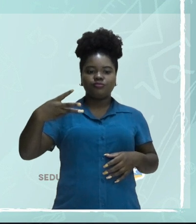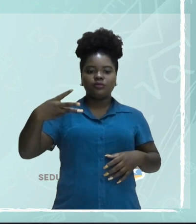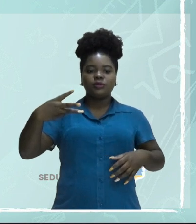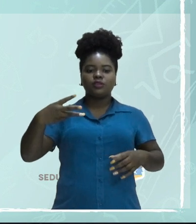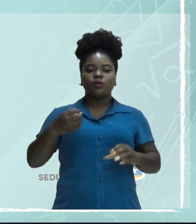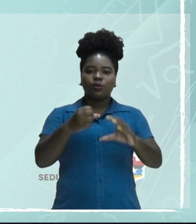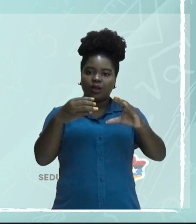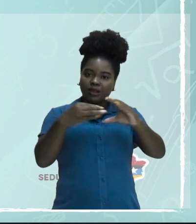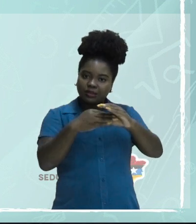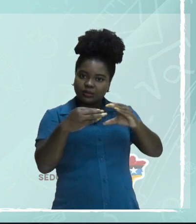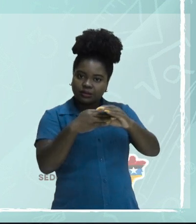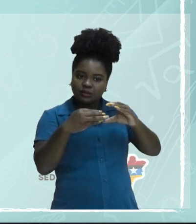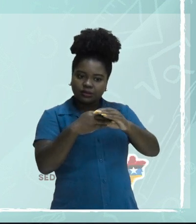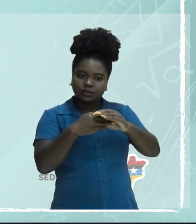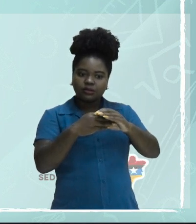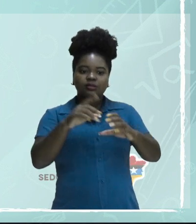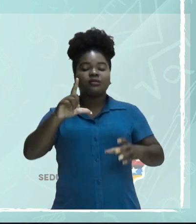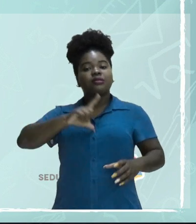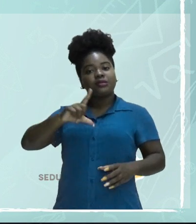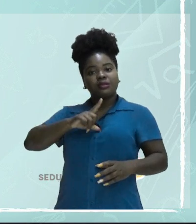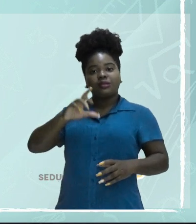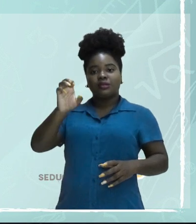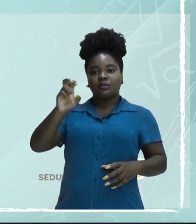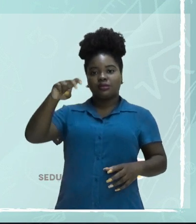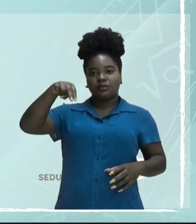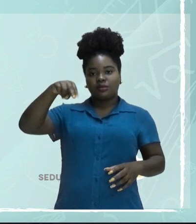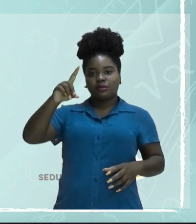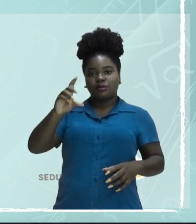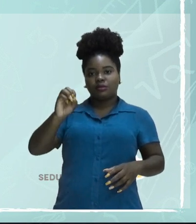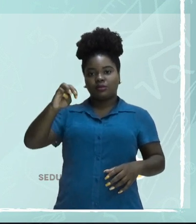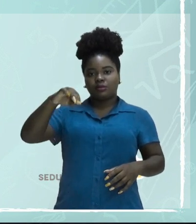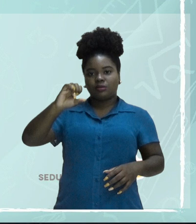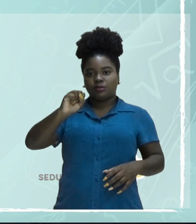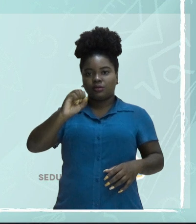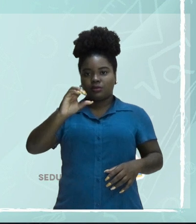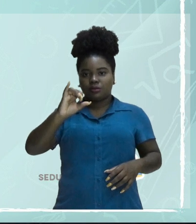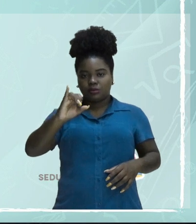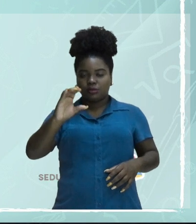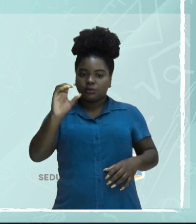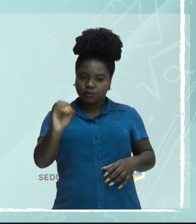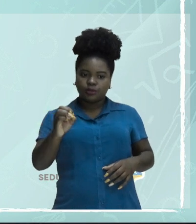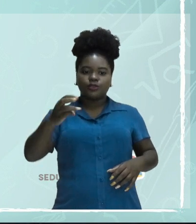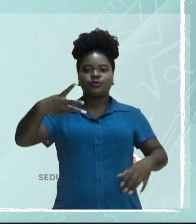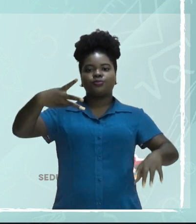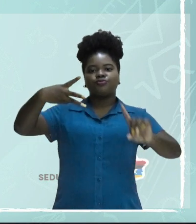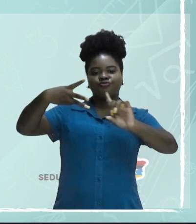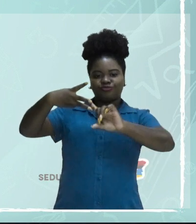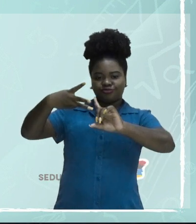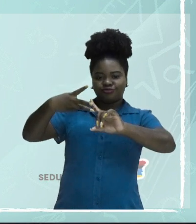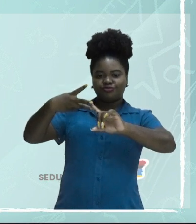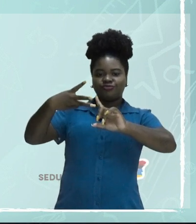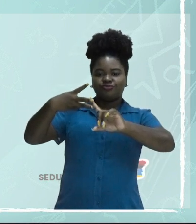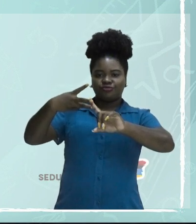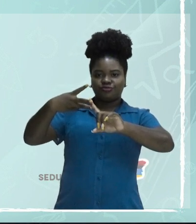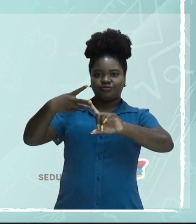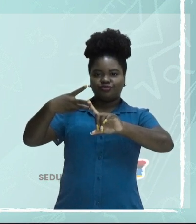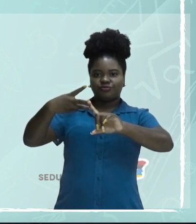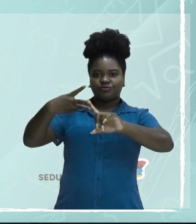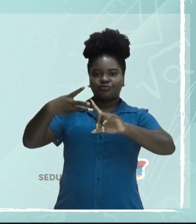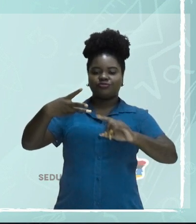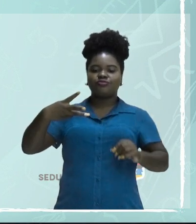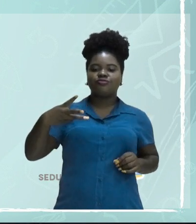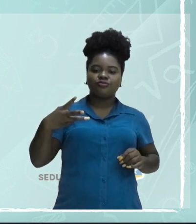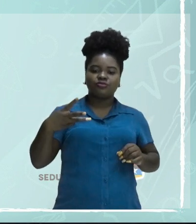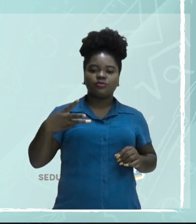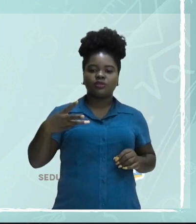essa camada de endomício. O perimísio circunda grupos de 10 a 100 fibras musculares